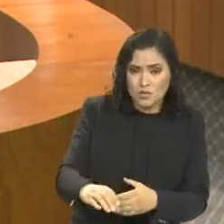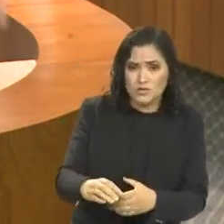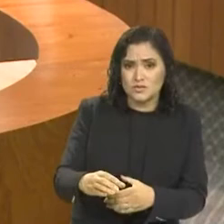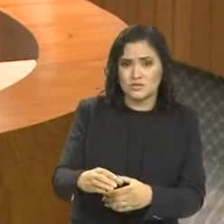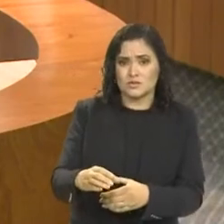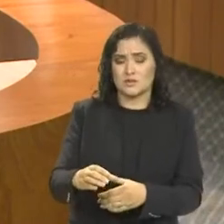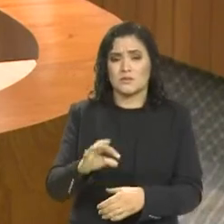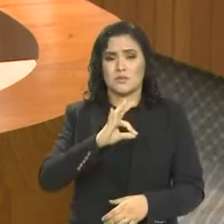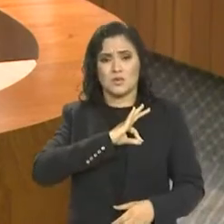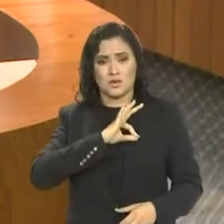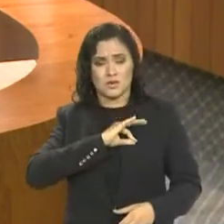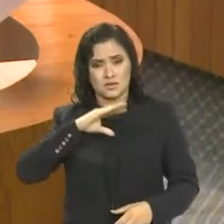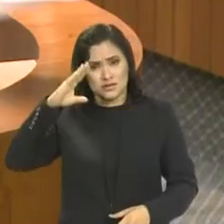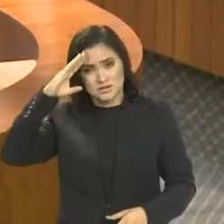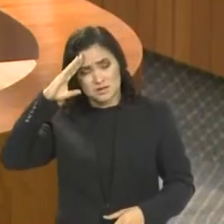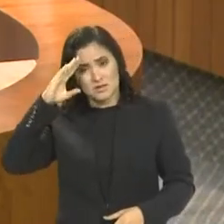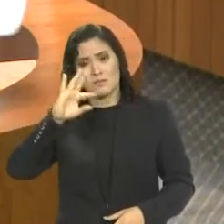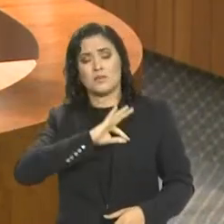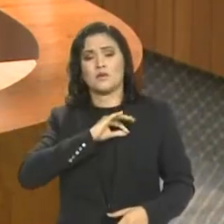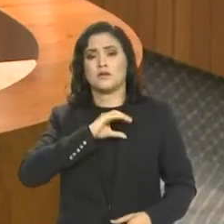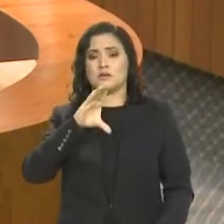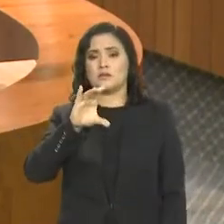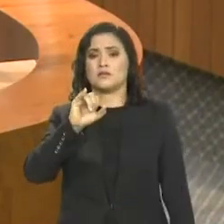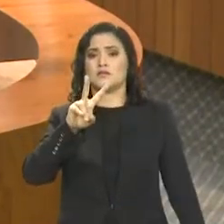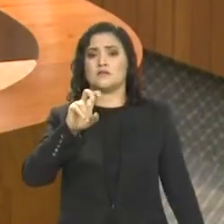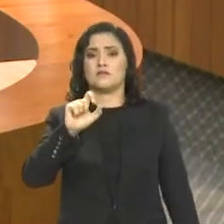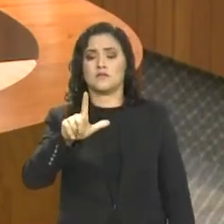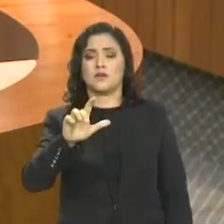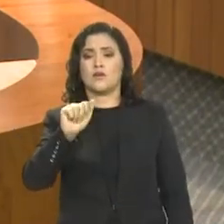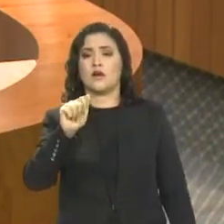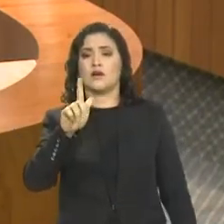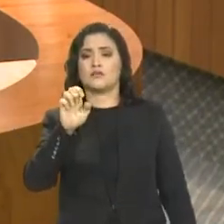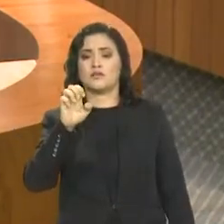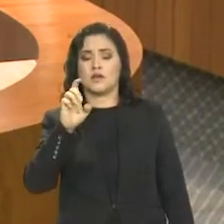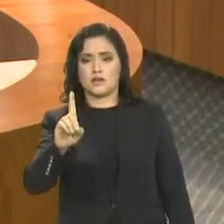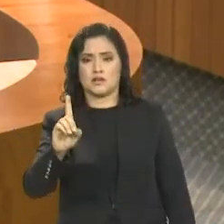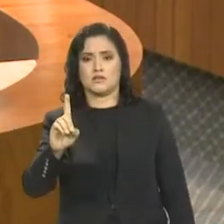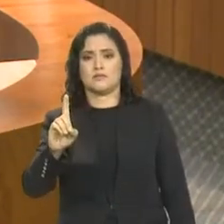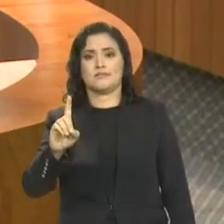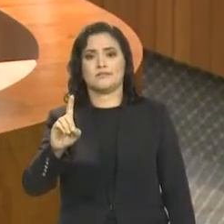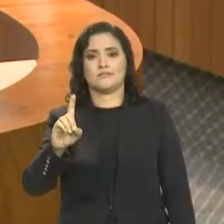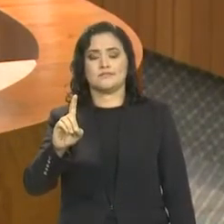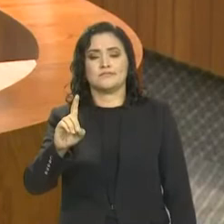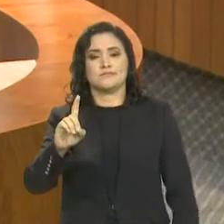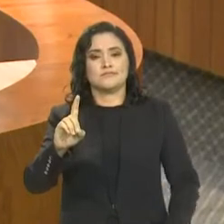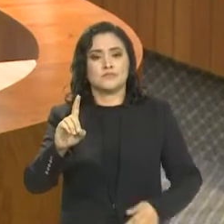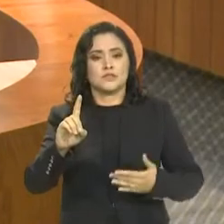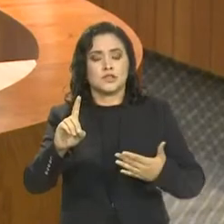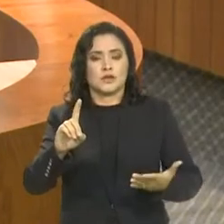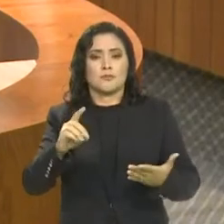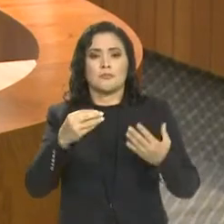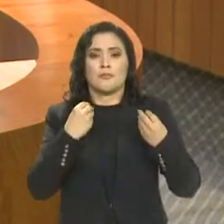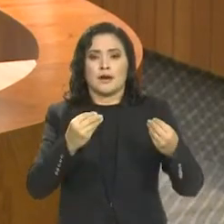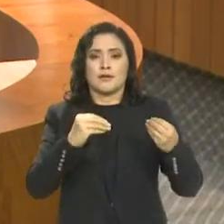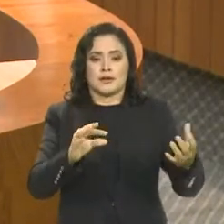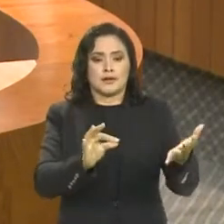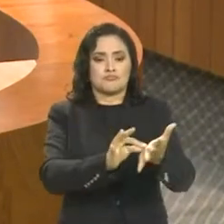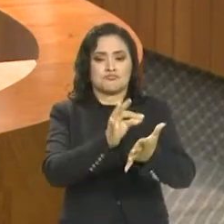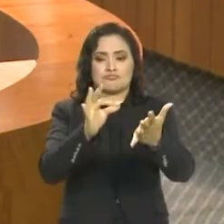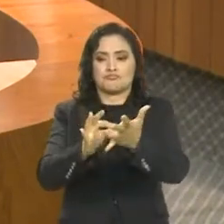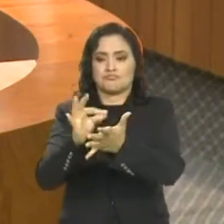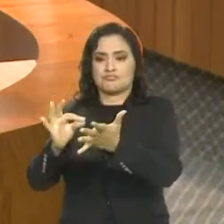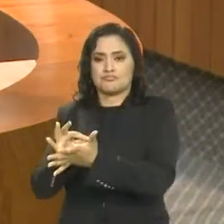DETRAN, PROCON? Para que a criação de mais cargos comissionados? Nós faremos de tudo, nosso mandato, para